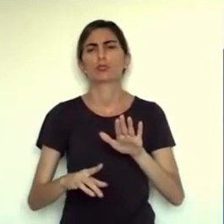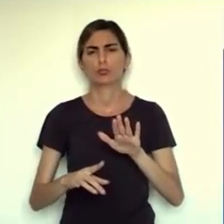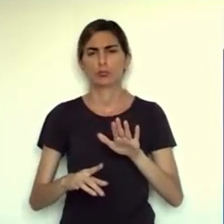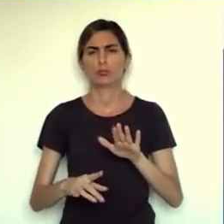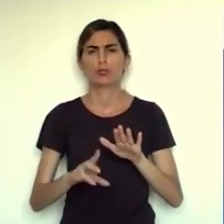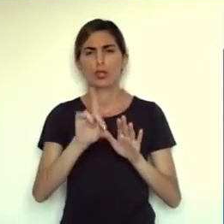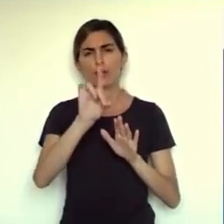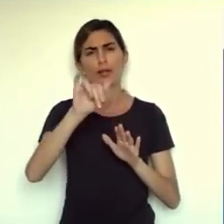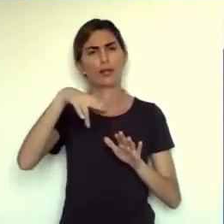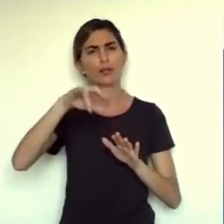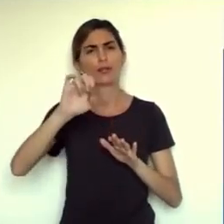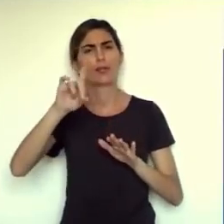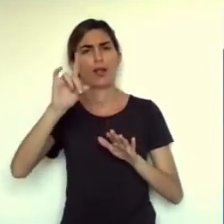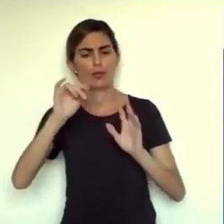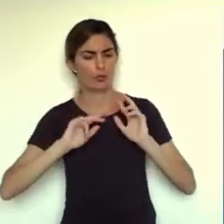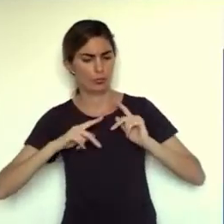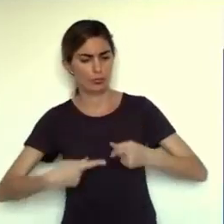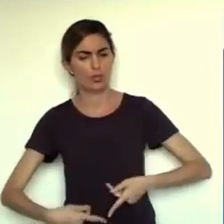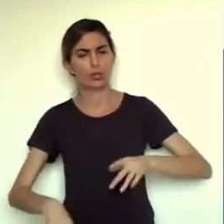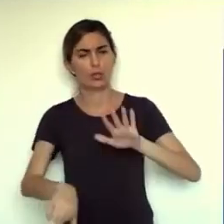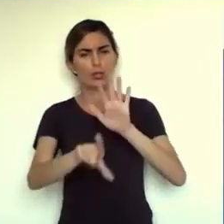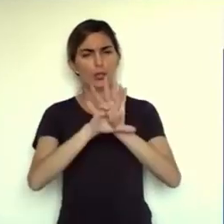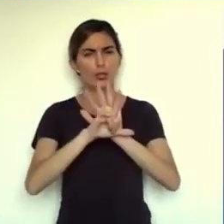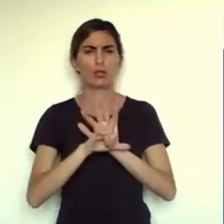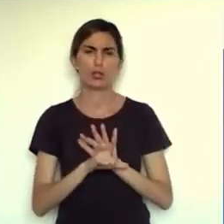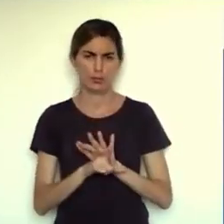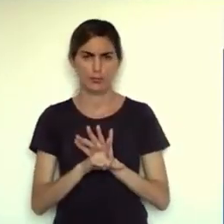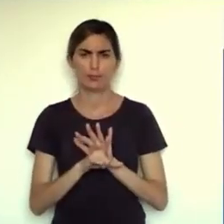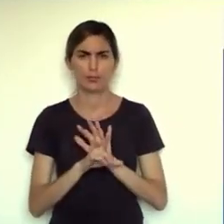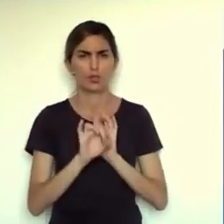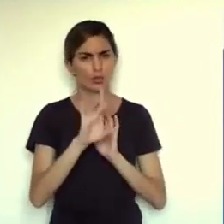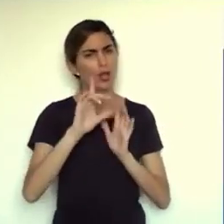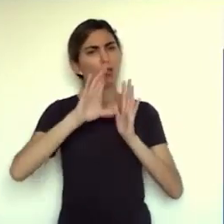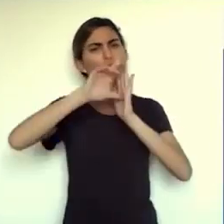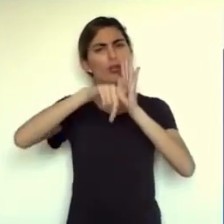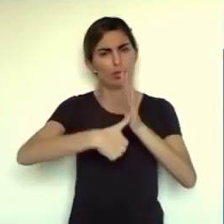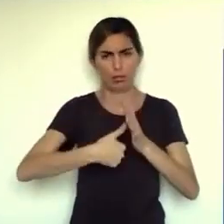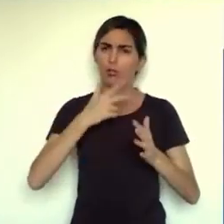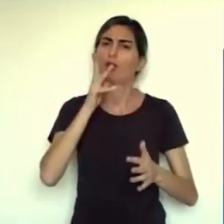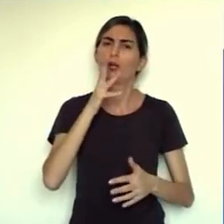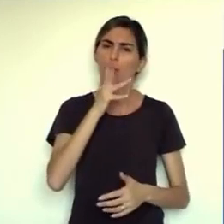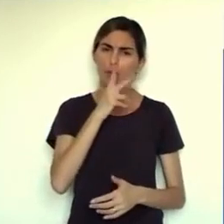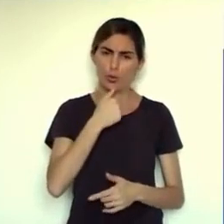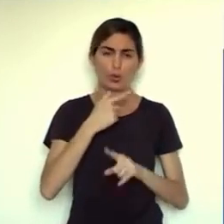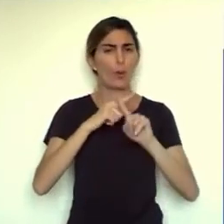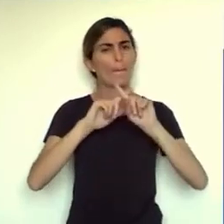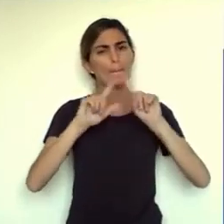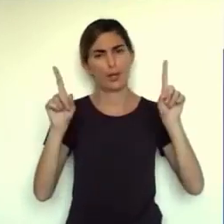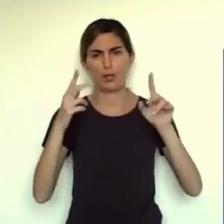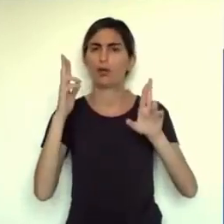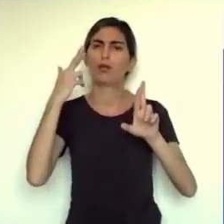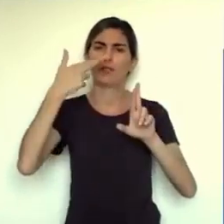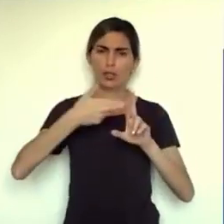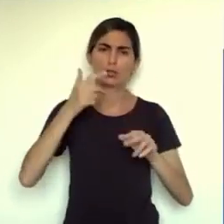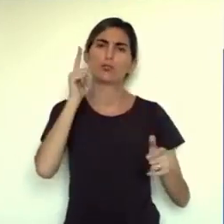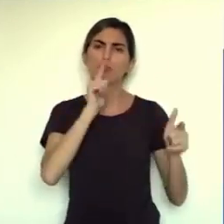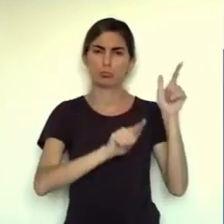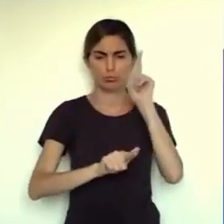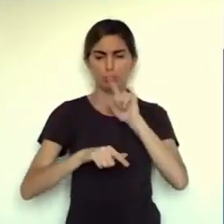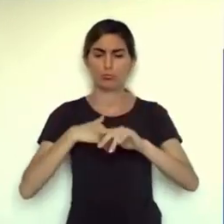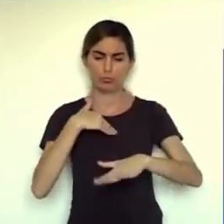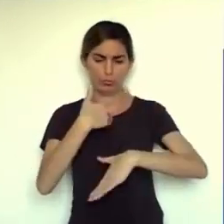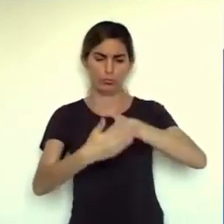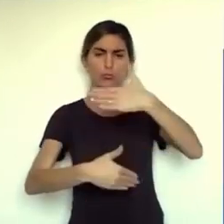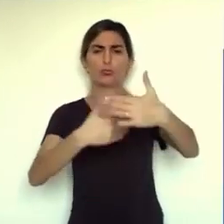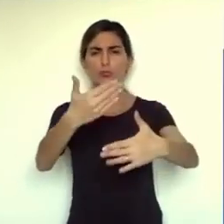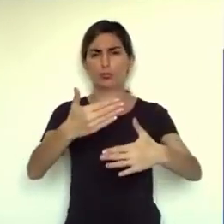Direitos fundamentais à dignidade humana. Então a lei, apesar de tardia, ela é um referencial, é um ganho